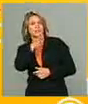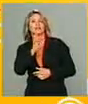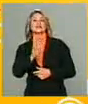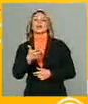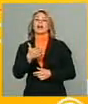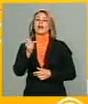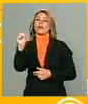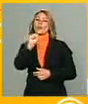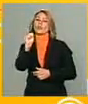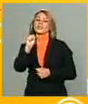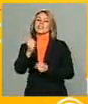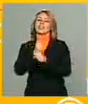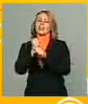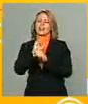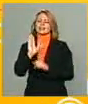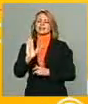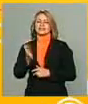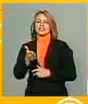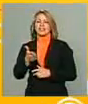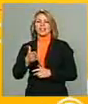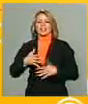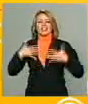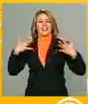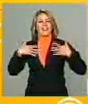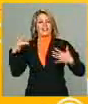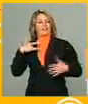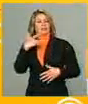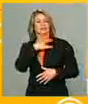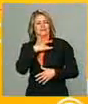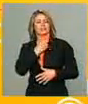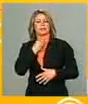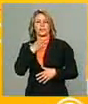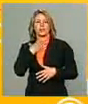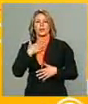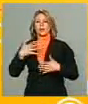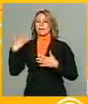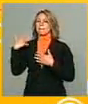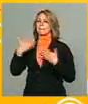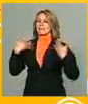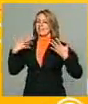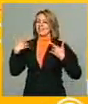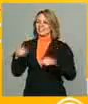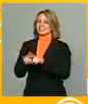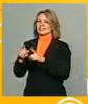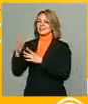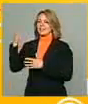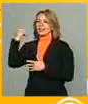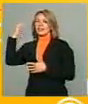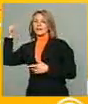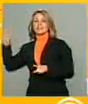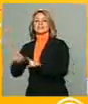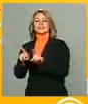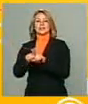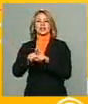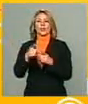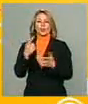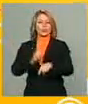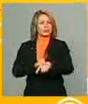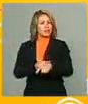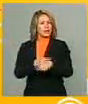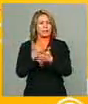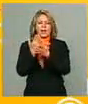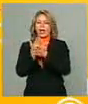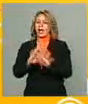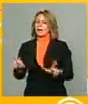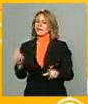80 anos saudáveis lúcidas e brilhantes como duas estrelas o tempo não conseguiu apagar as